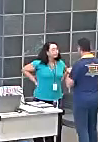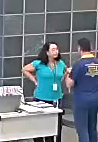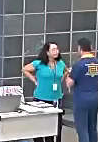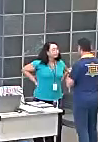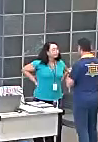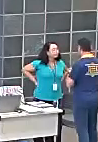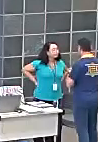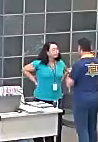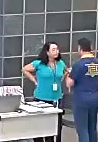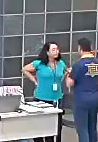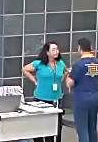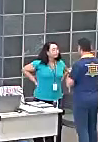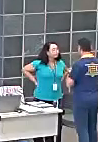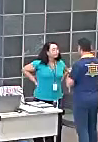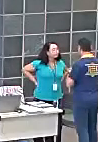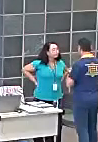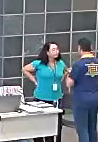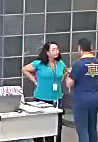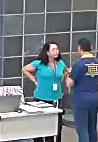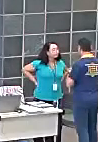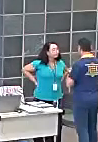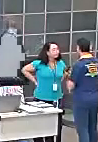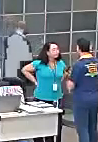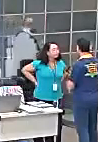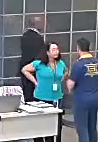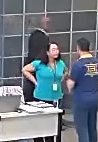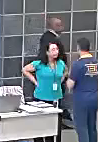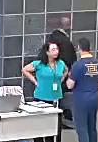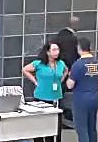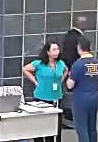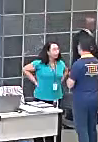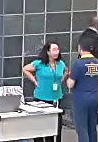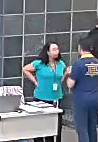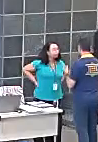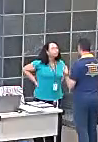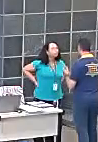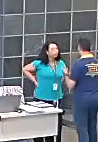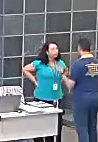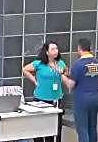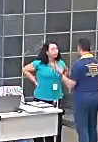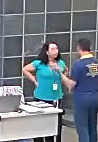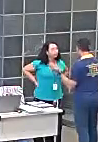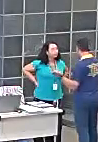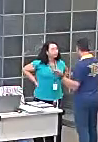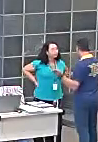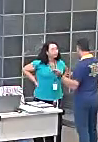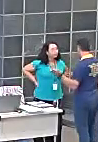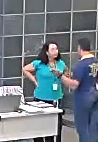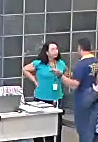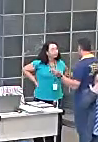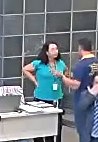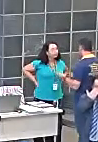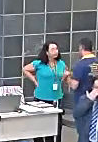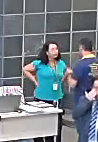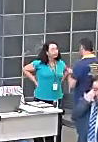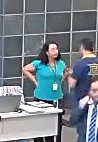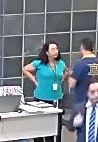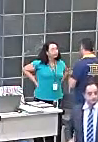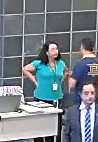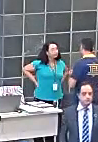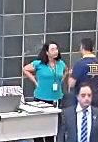eh respeitados Pelas nossas leis até porque o ônibus os transporte